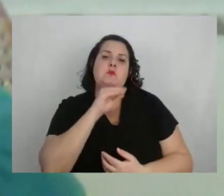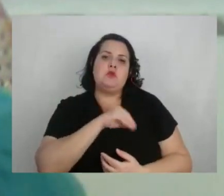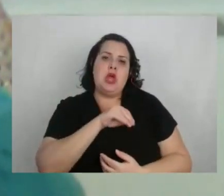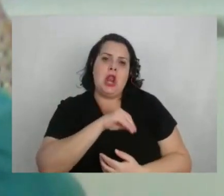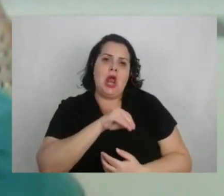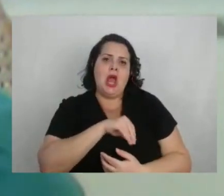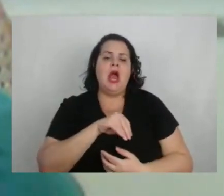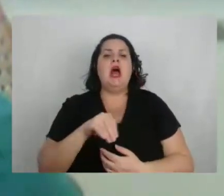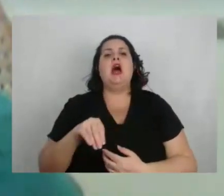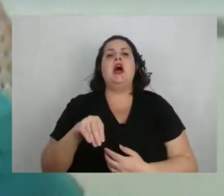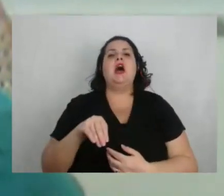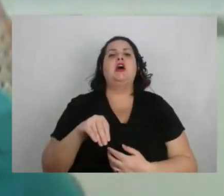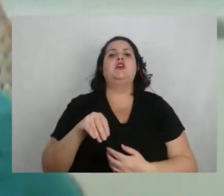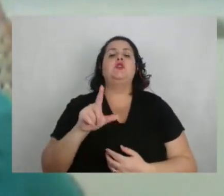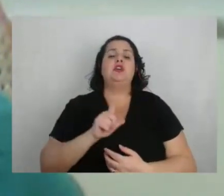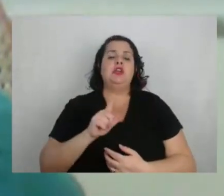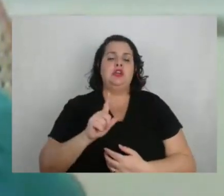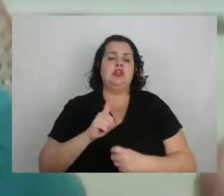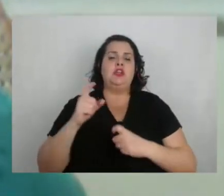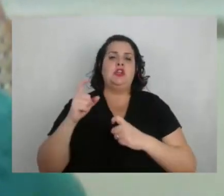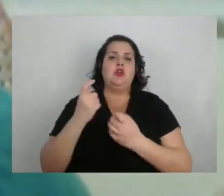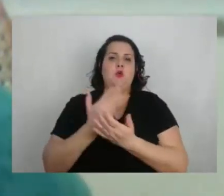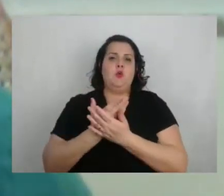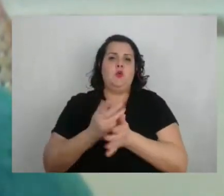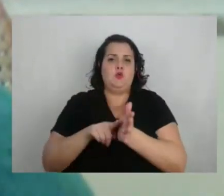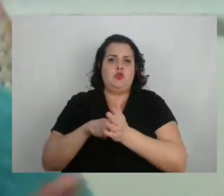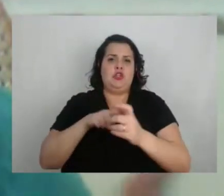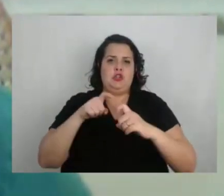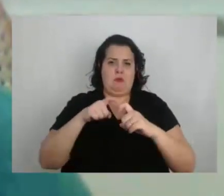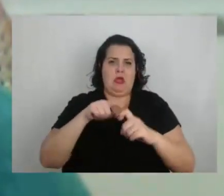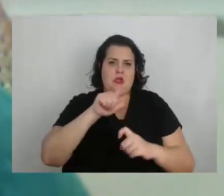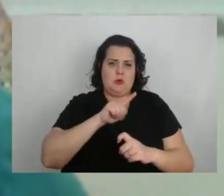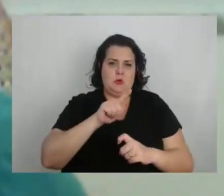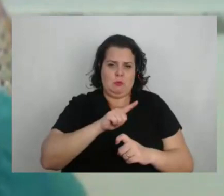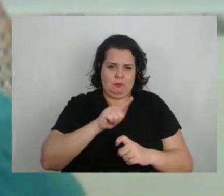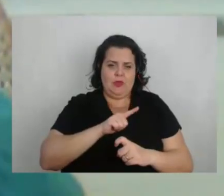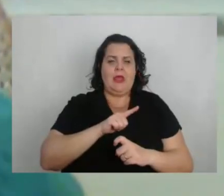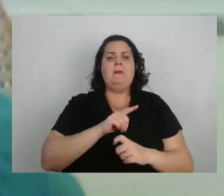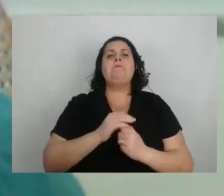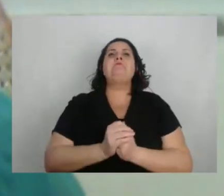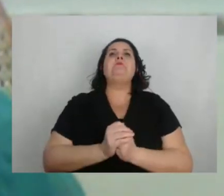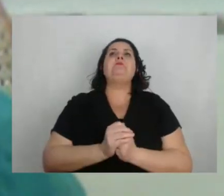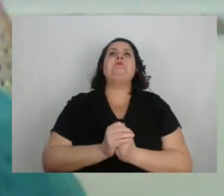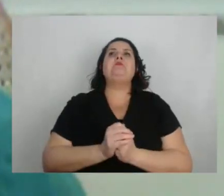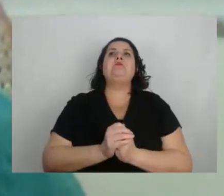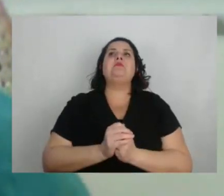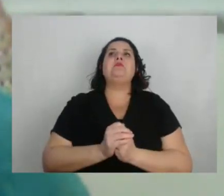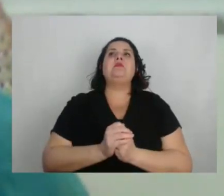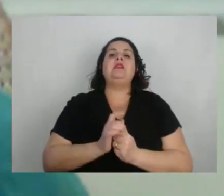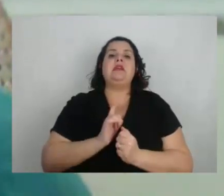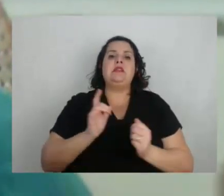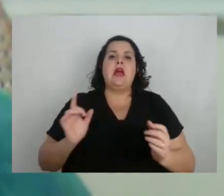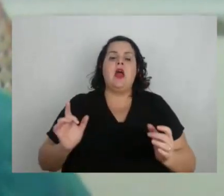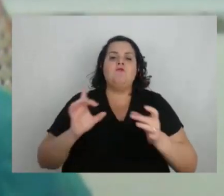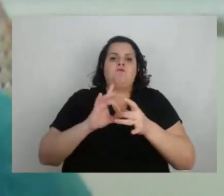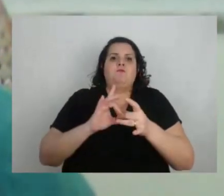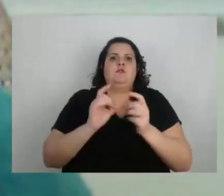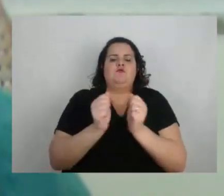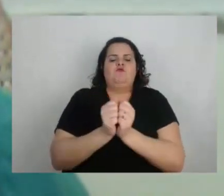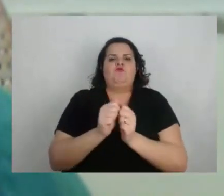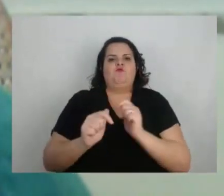educação permanente, todas são ações que articulam o ensino das universidades com os serviços de